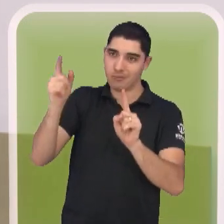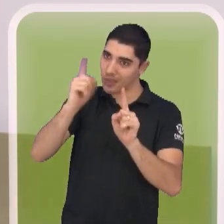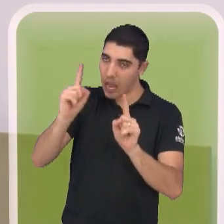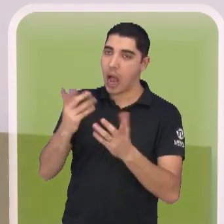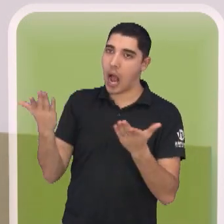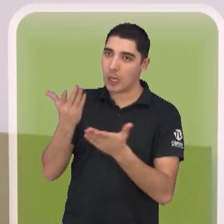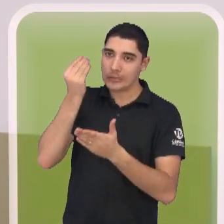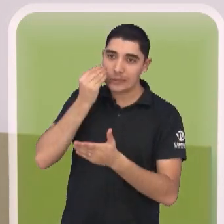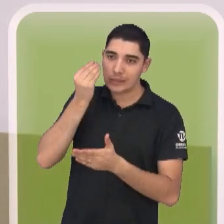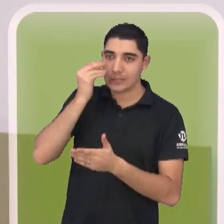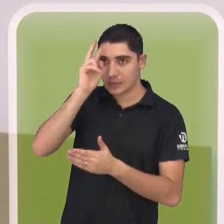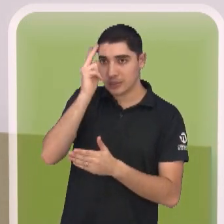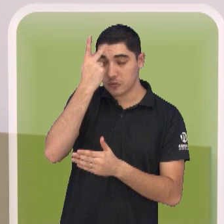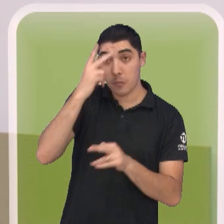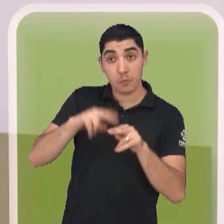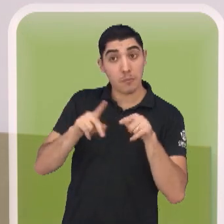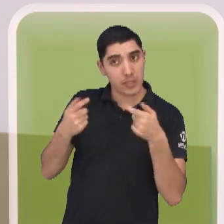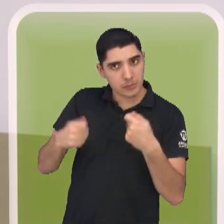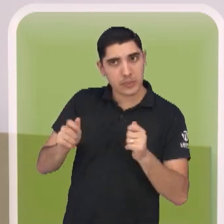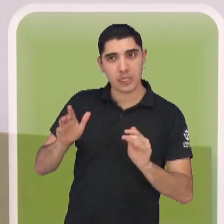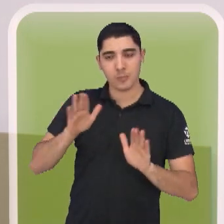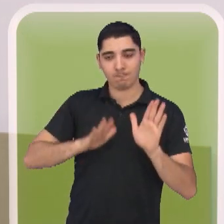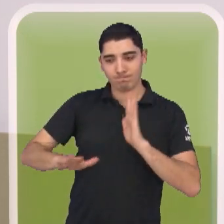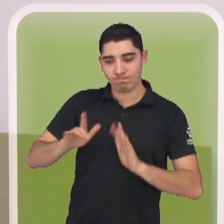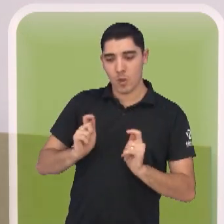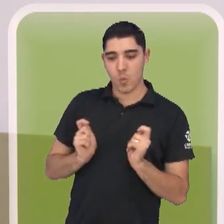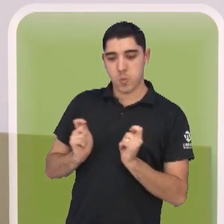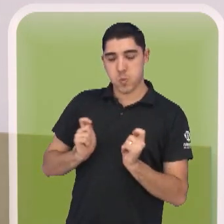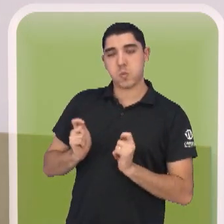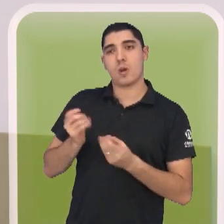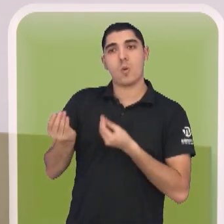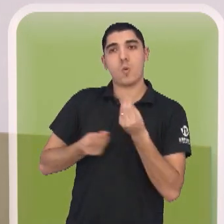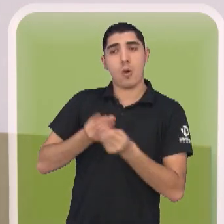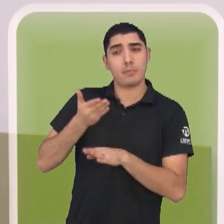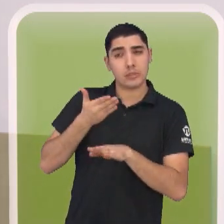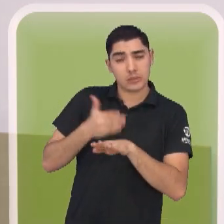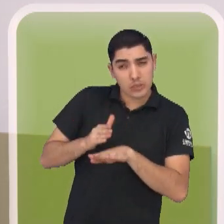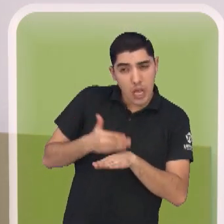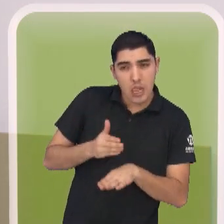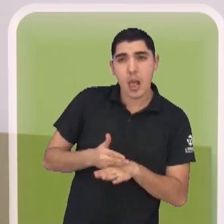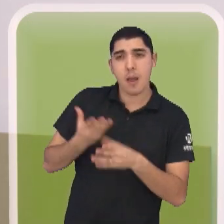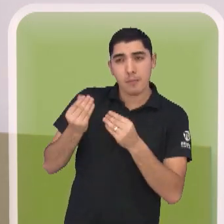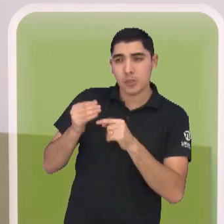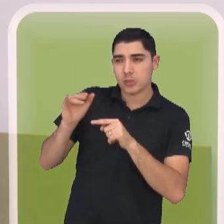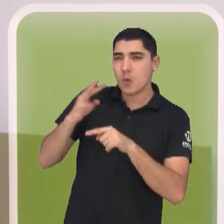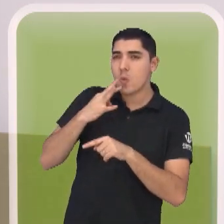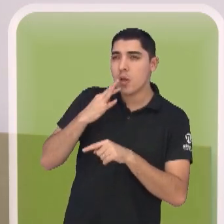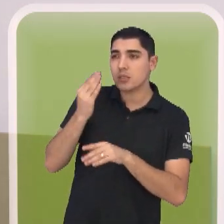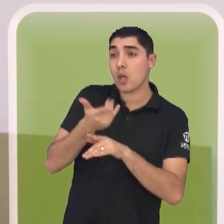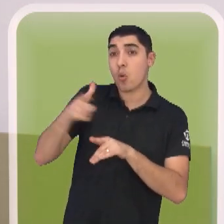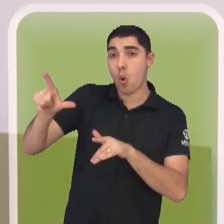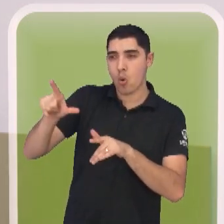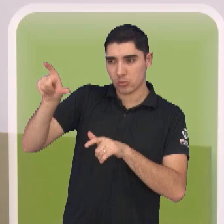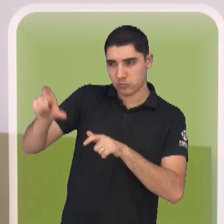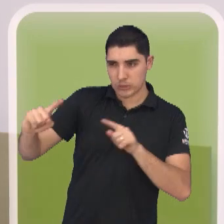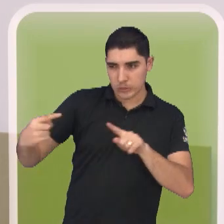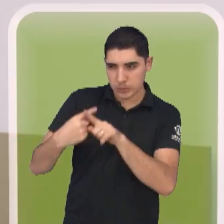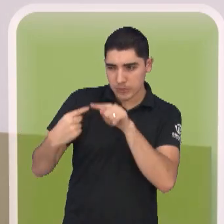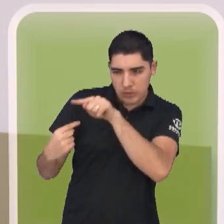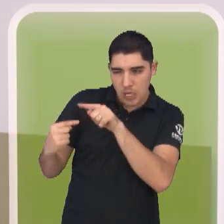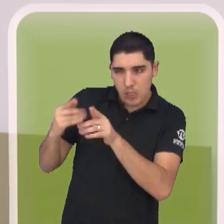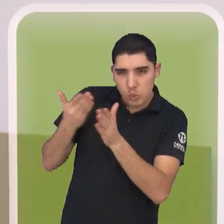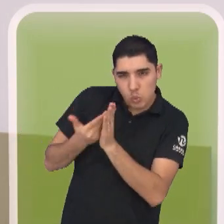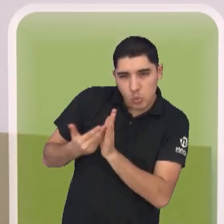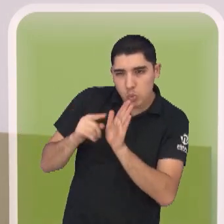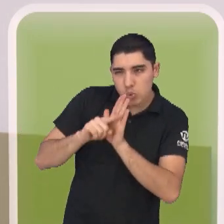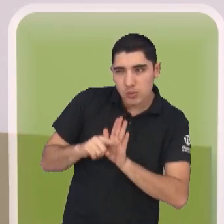né se eles guardar é bom ver fechar a casinha estudar interessante o adversário só dá bastante a tática que vai aplicar em quadra para